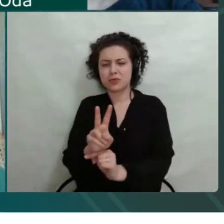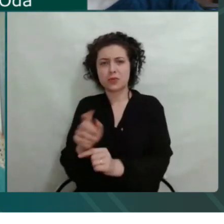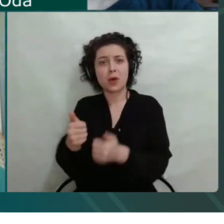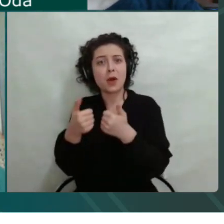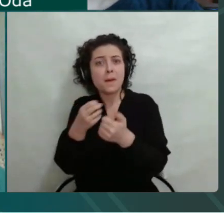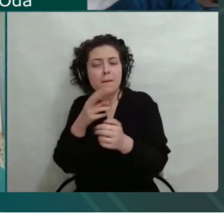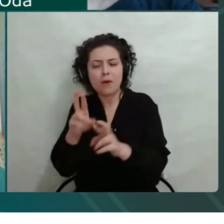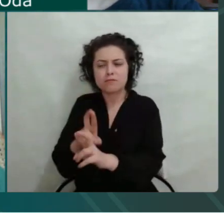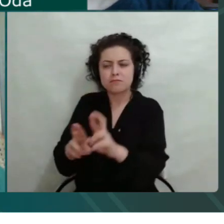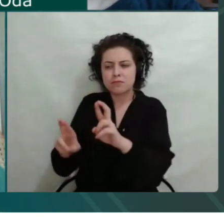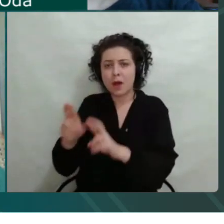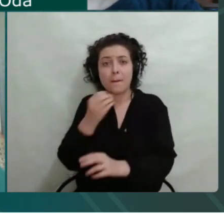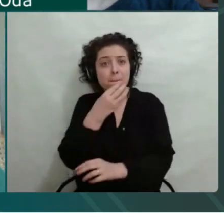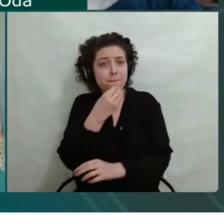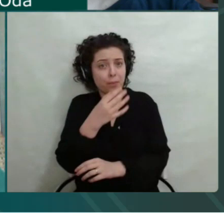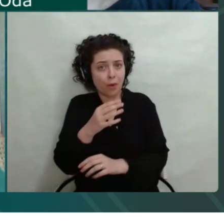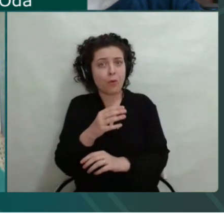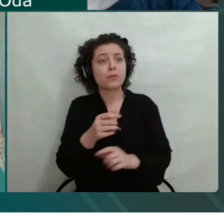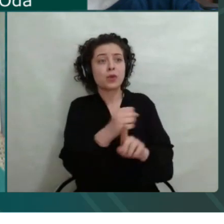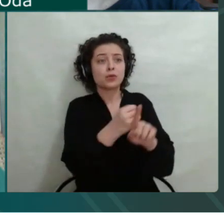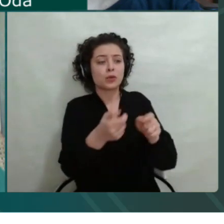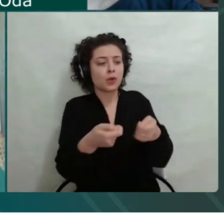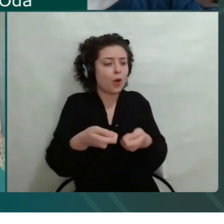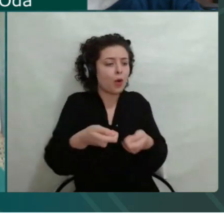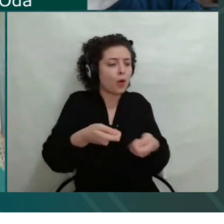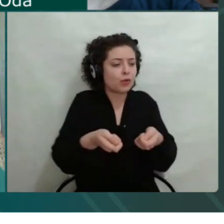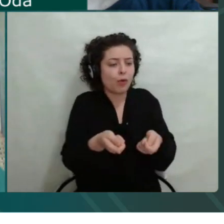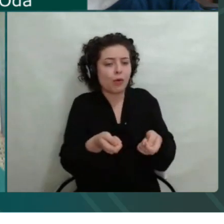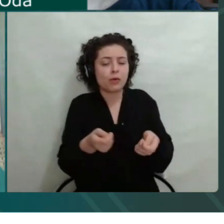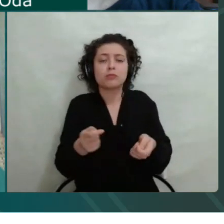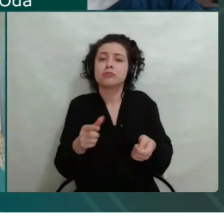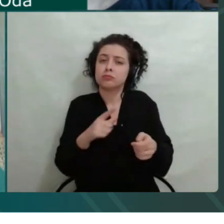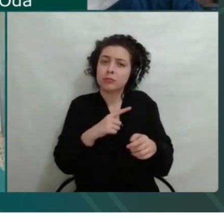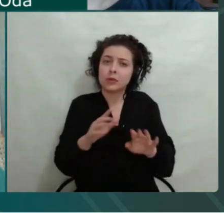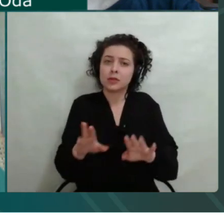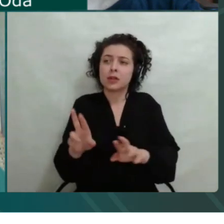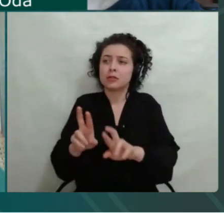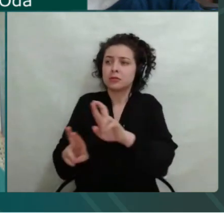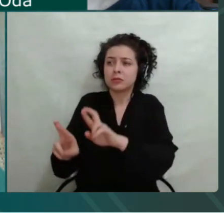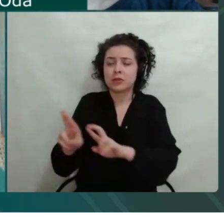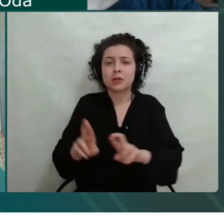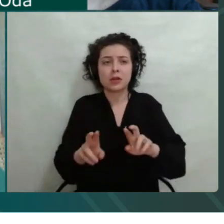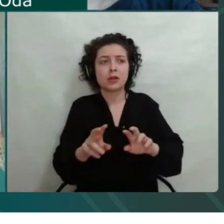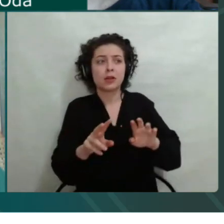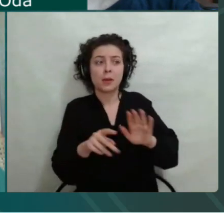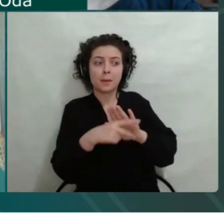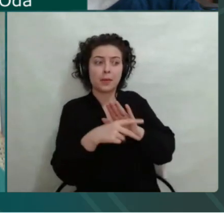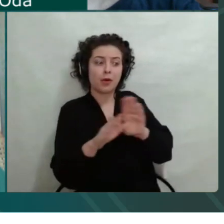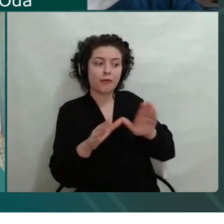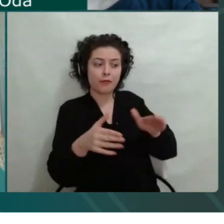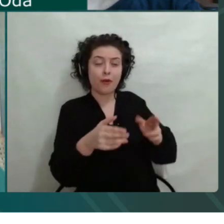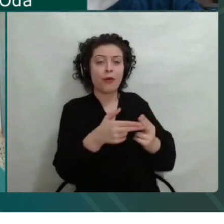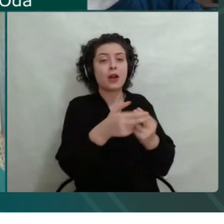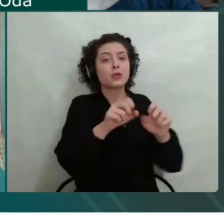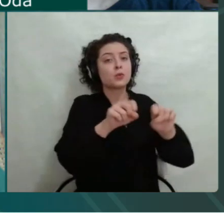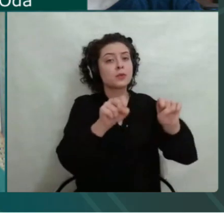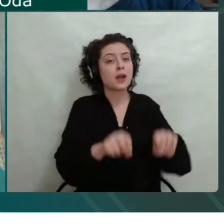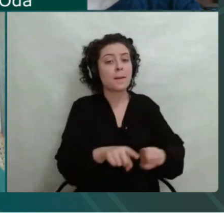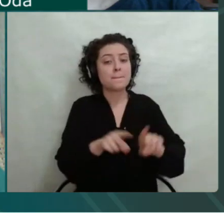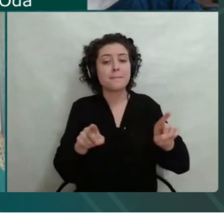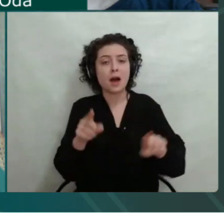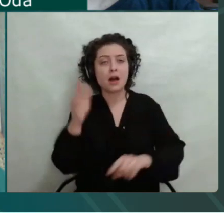o controle social, queríamos a fiscalização sobre o sistema, mas nós não podíamos imaginar que